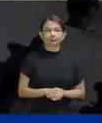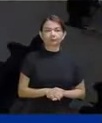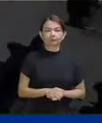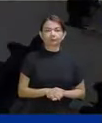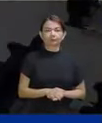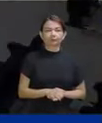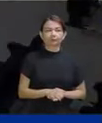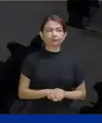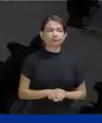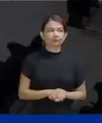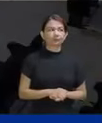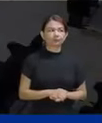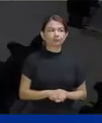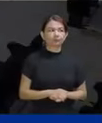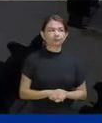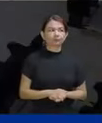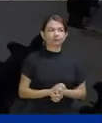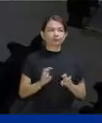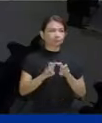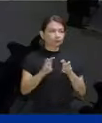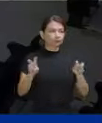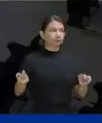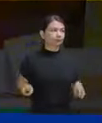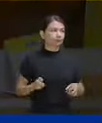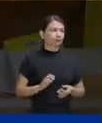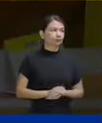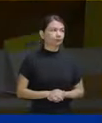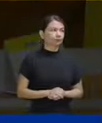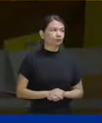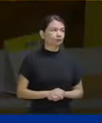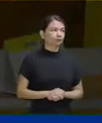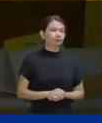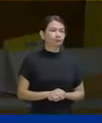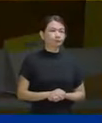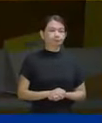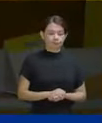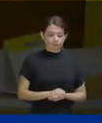Imagem ampla do plenário. Pedimos aos colegas.